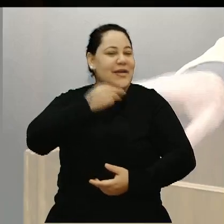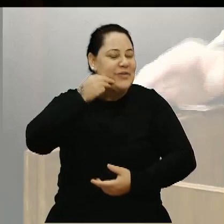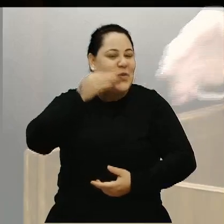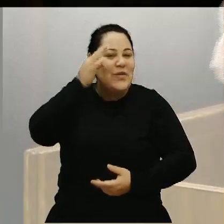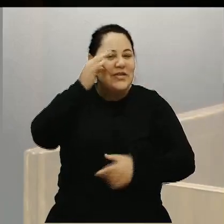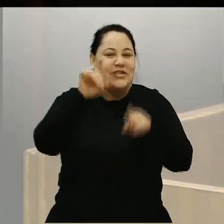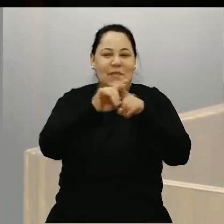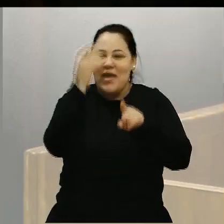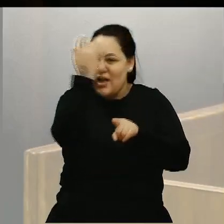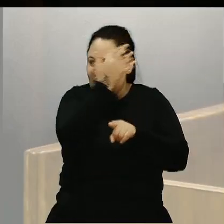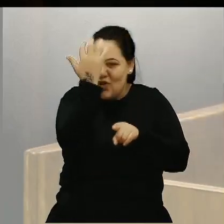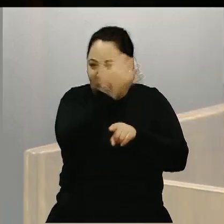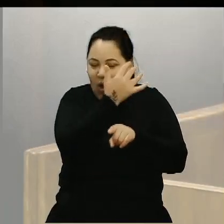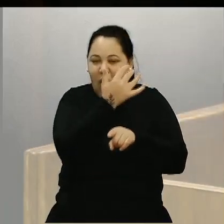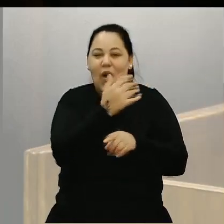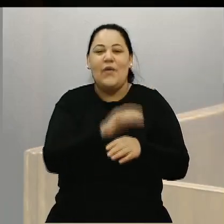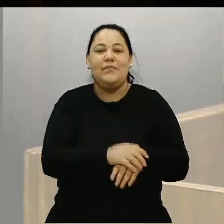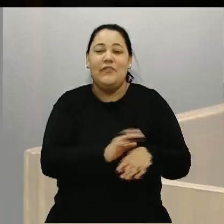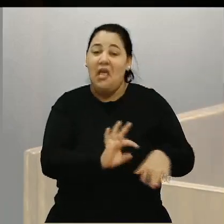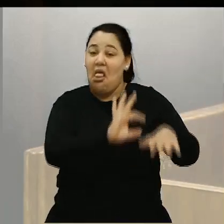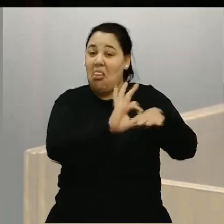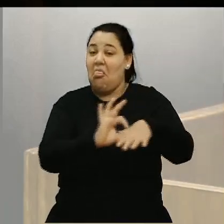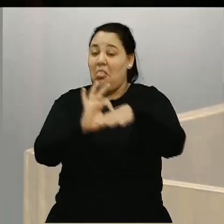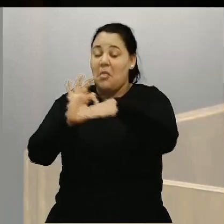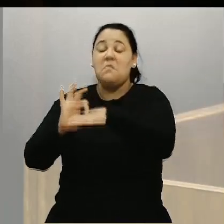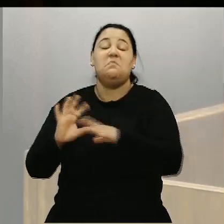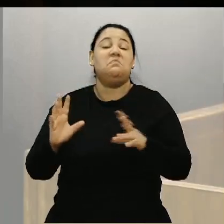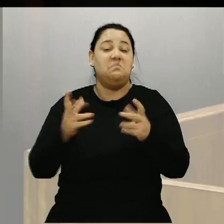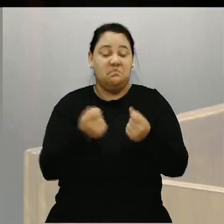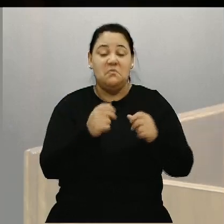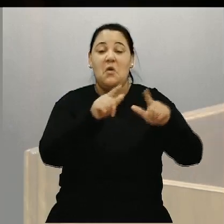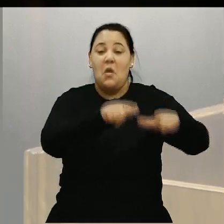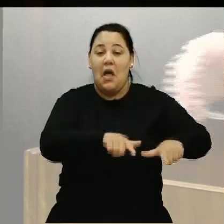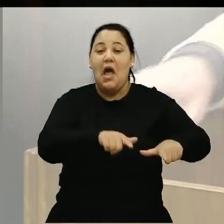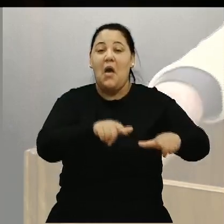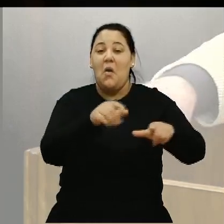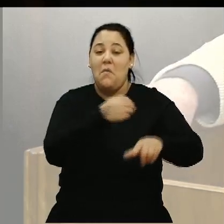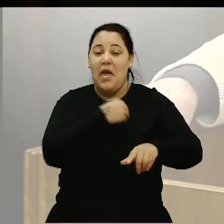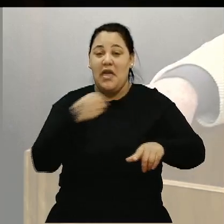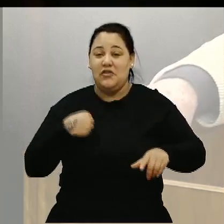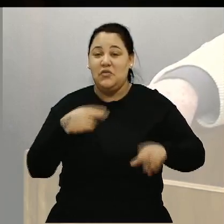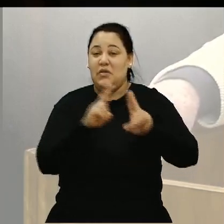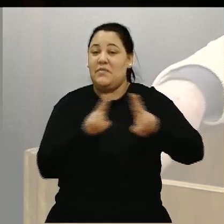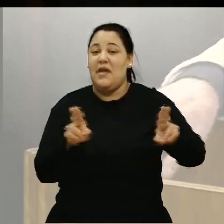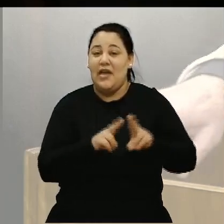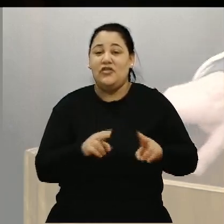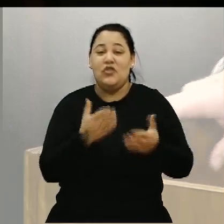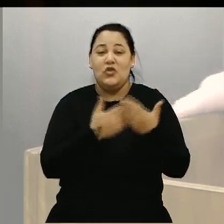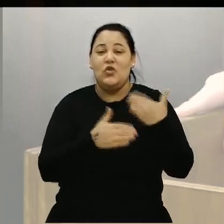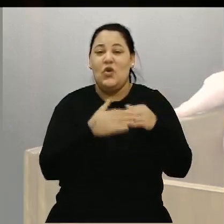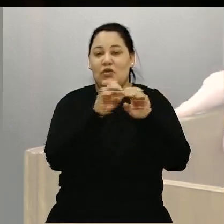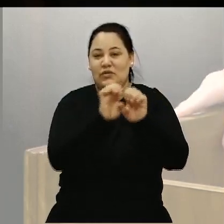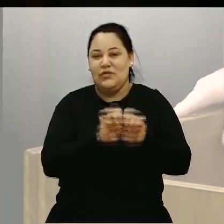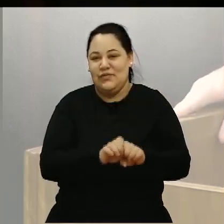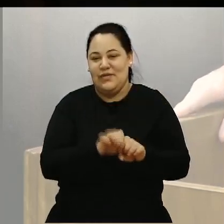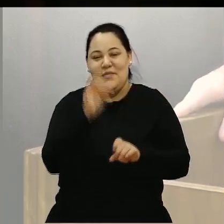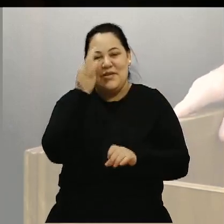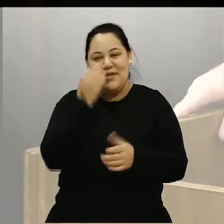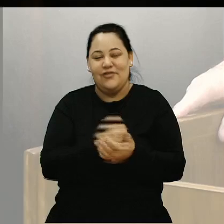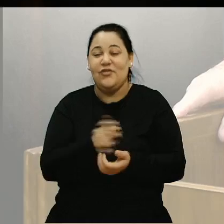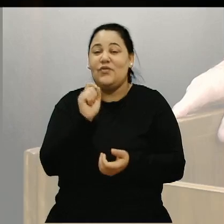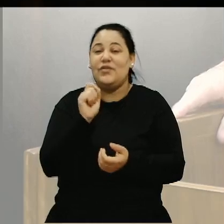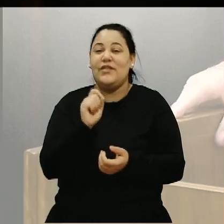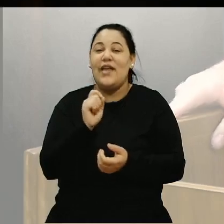prefeito, lideranças locais, os médicos da Unimed, toda a estrutura presente. E o que é